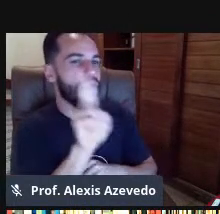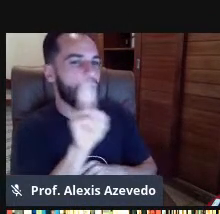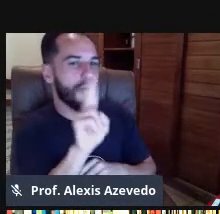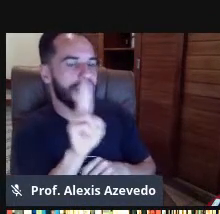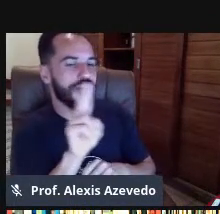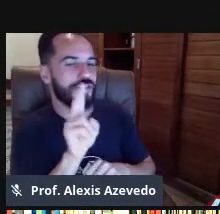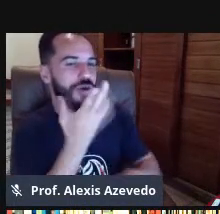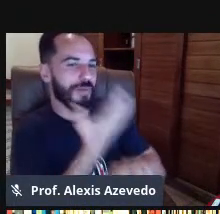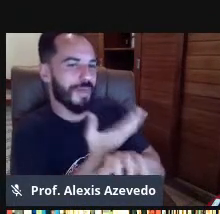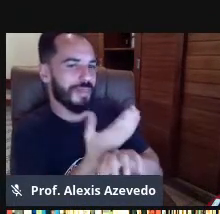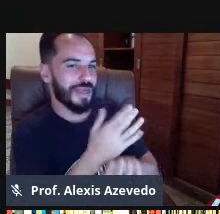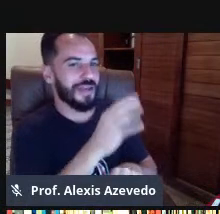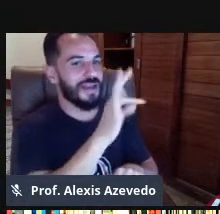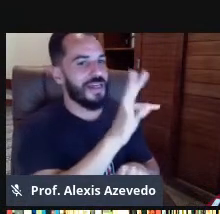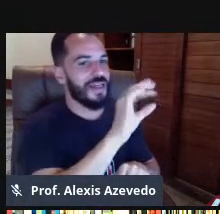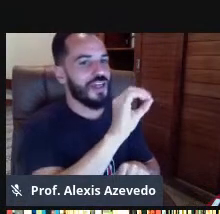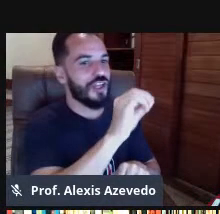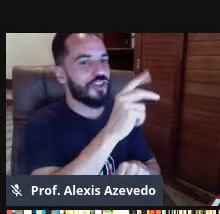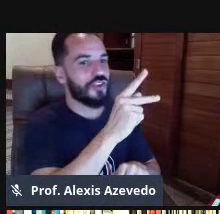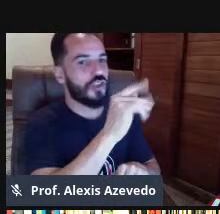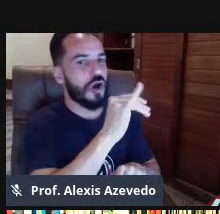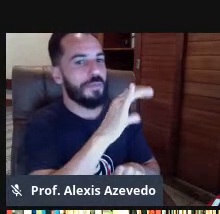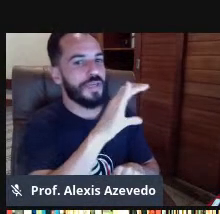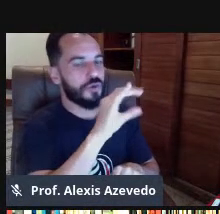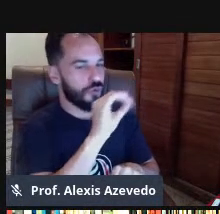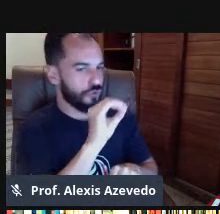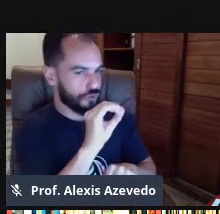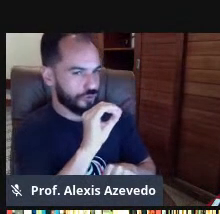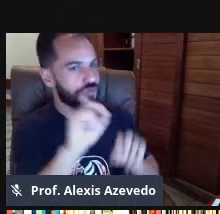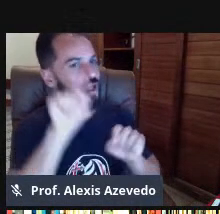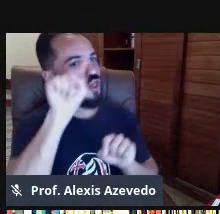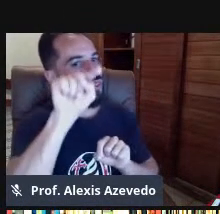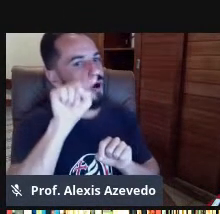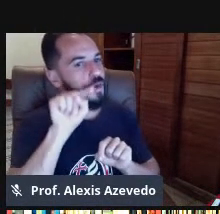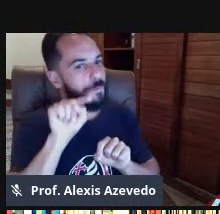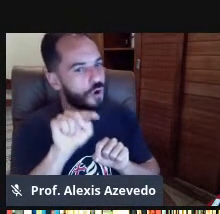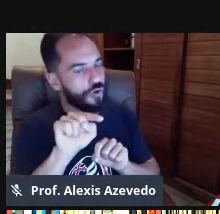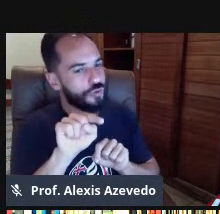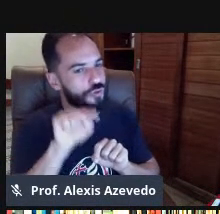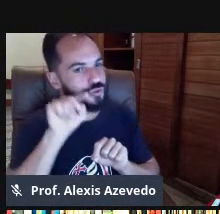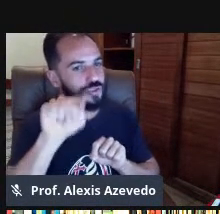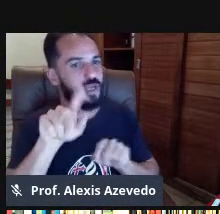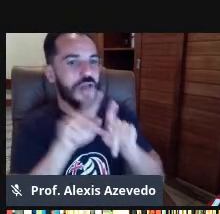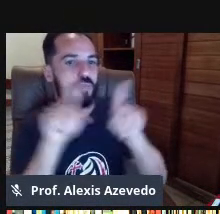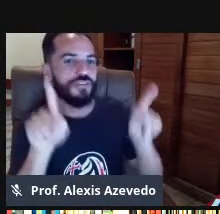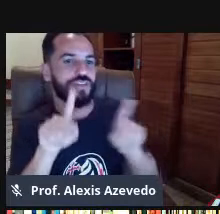abrangentes, né? O tópico em antropologia, o tópico em crítica de arte, 2 pontos,